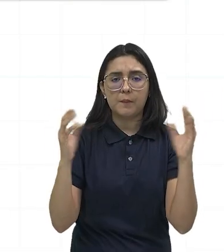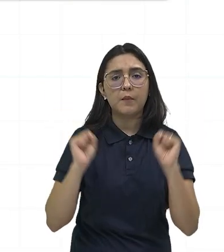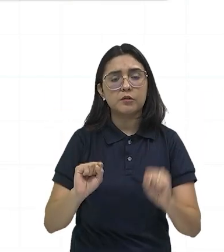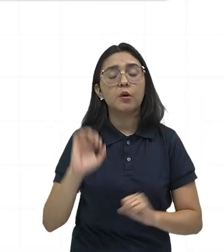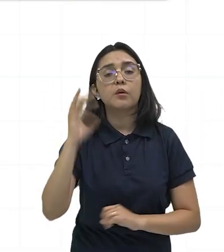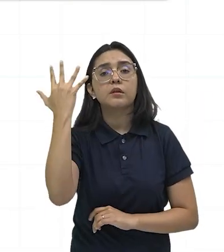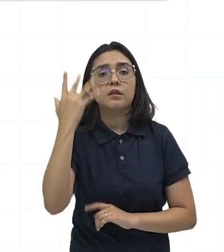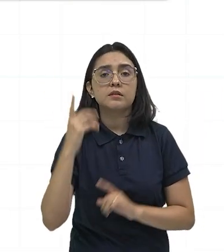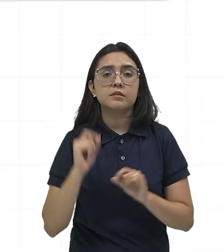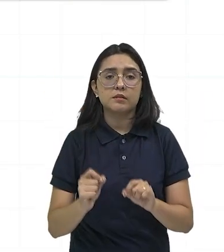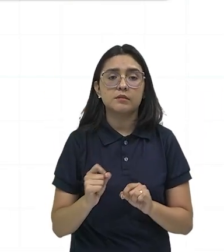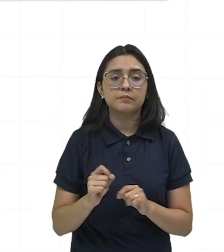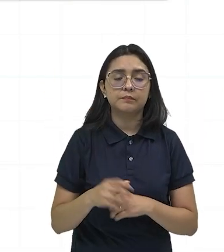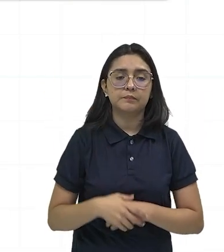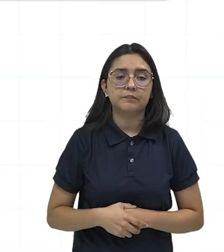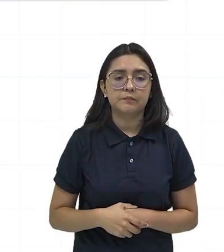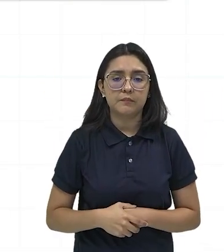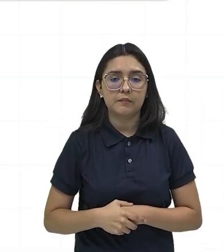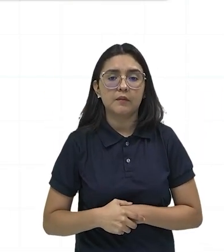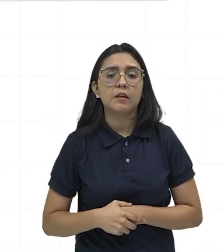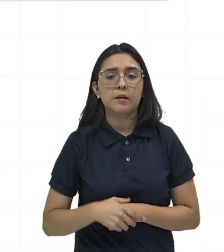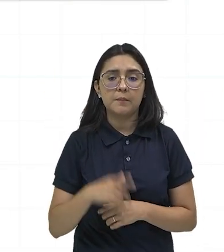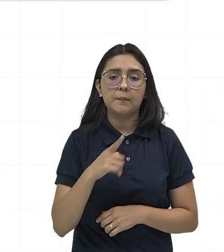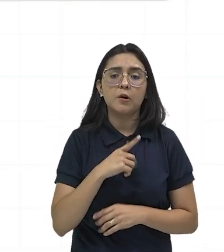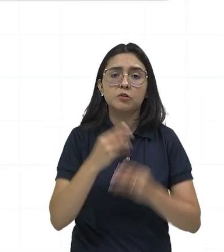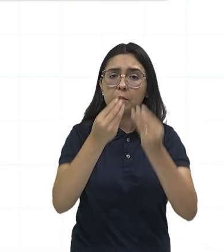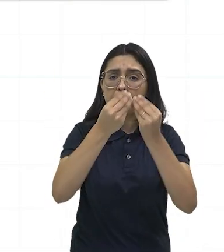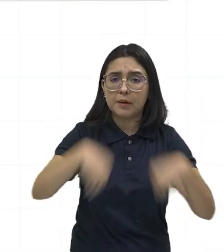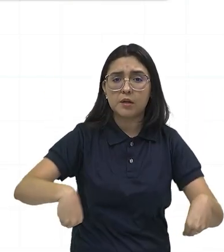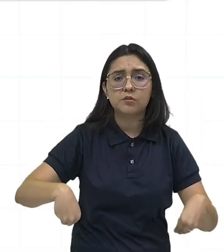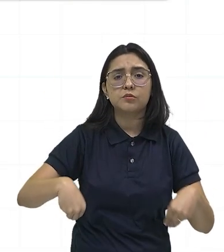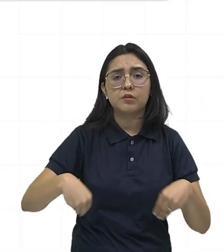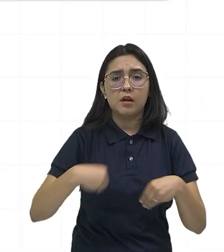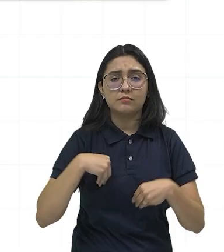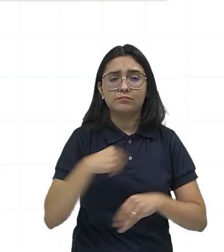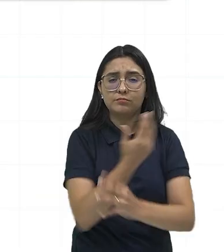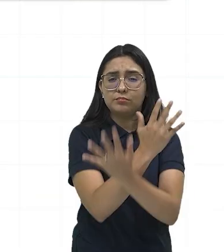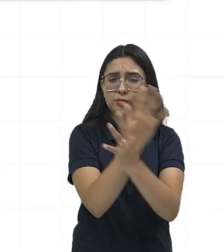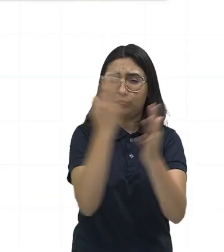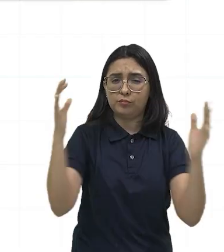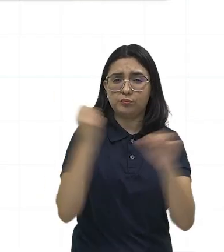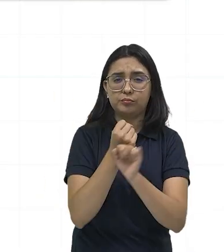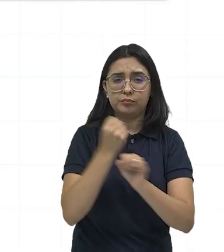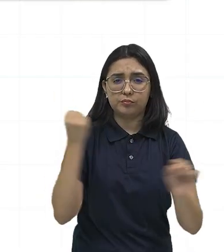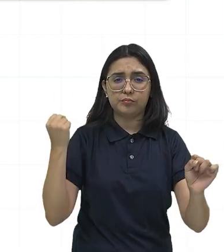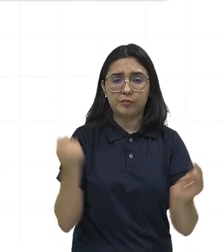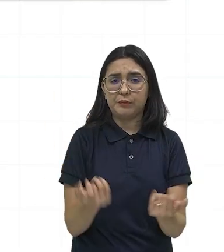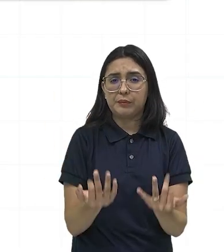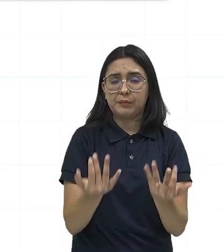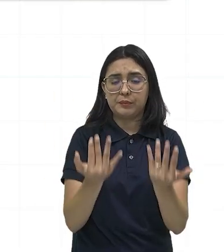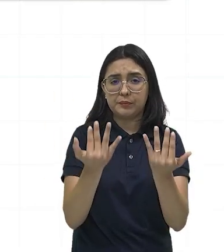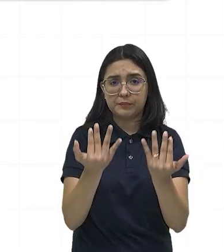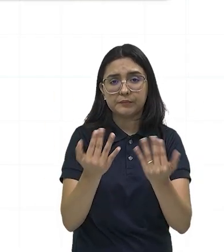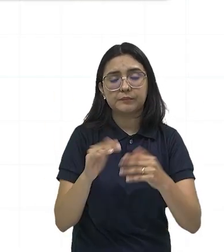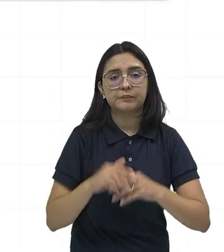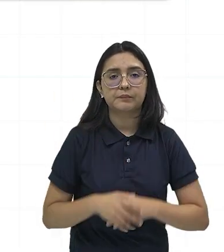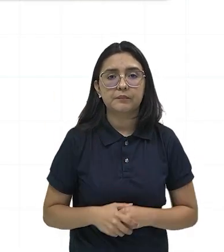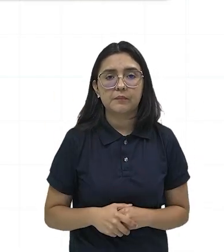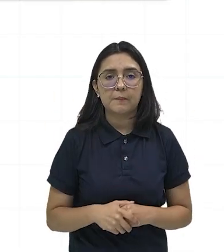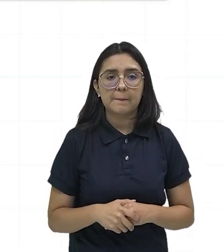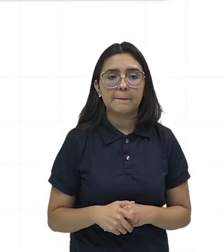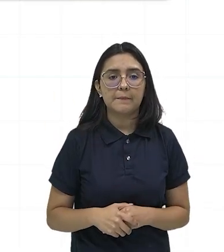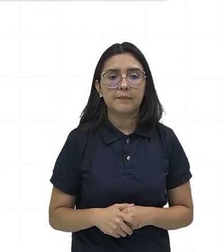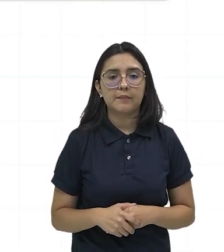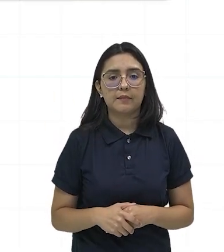e podem afetar áreas gigantescas de coberturas vegetais. Ou seja,